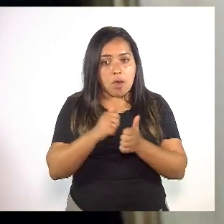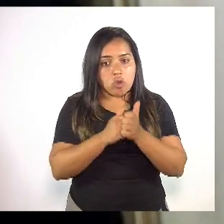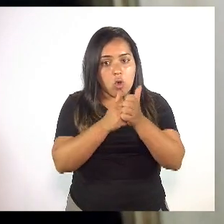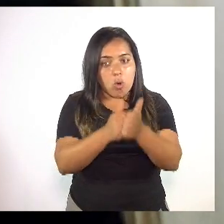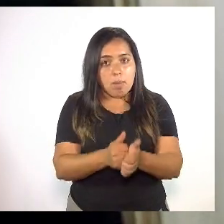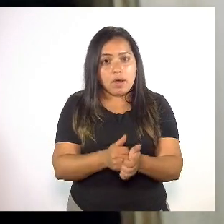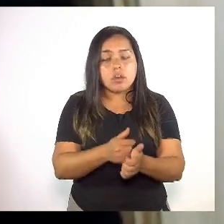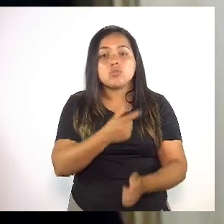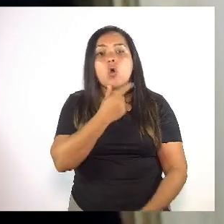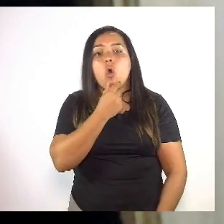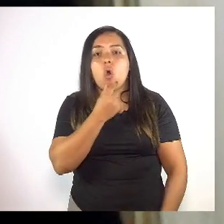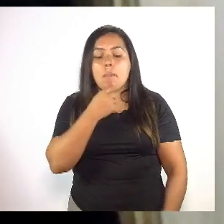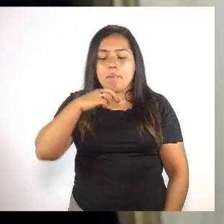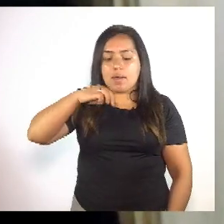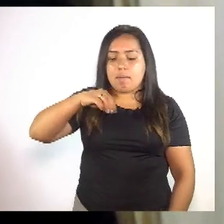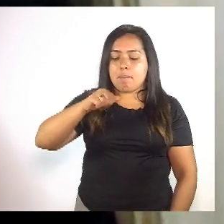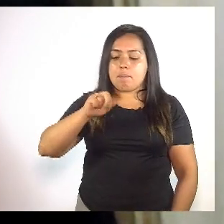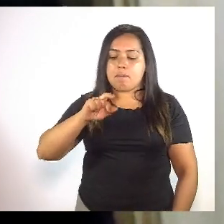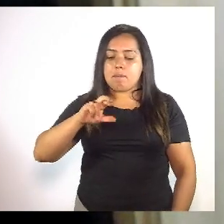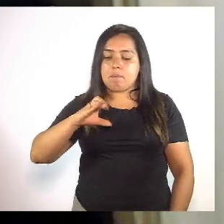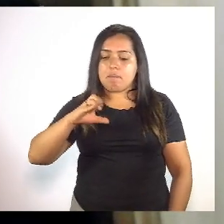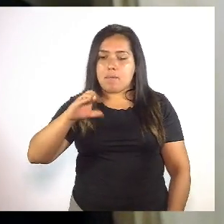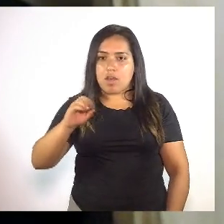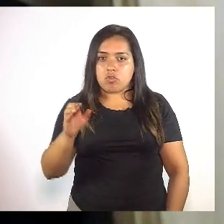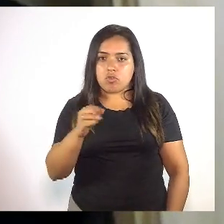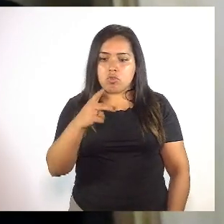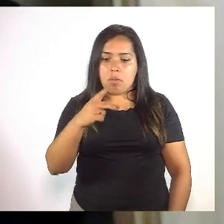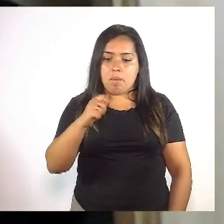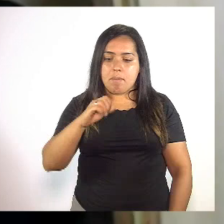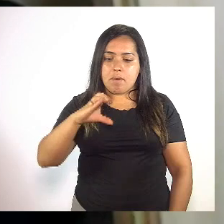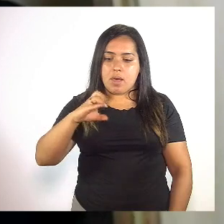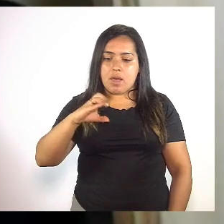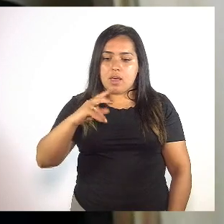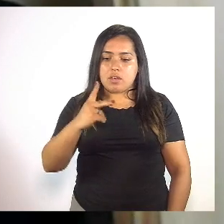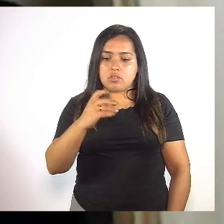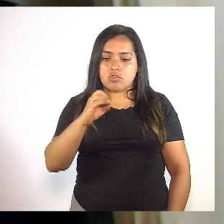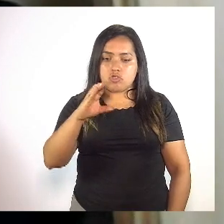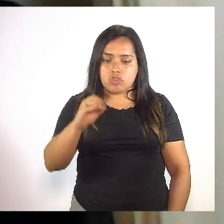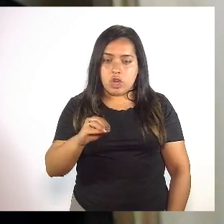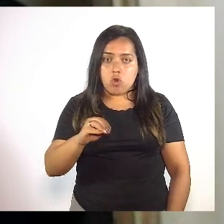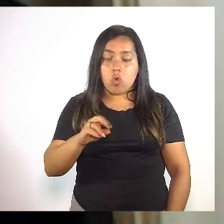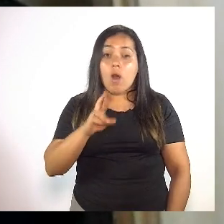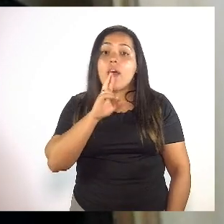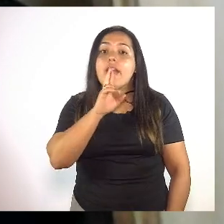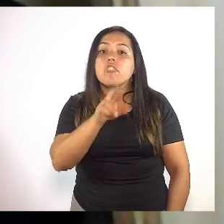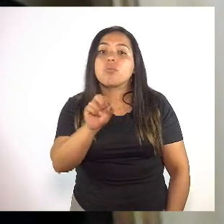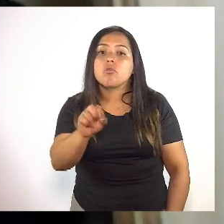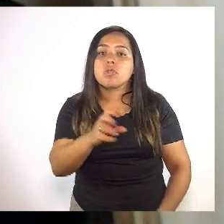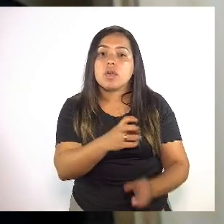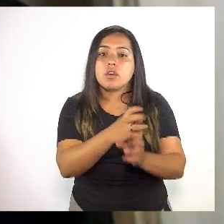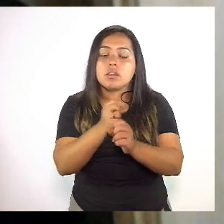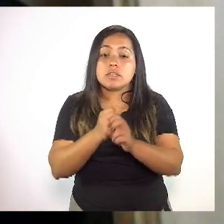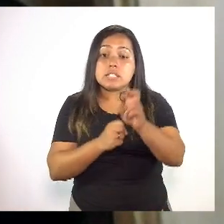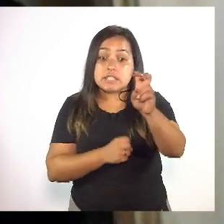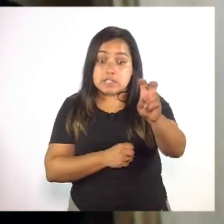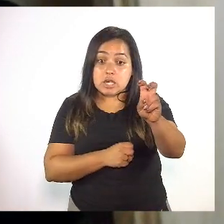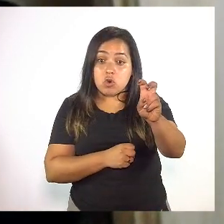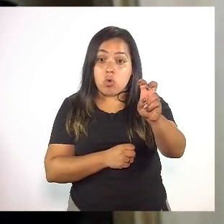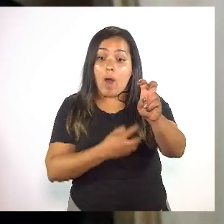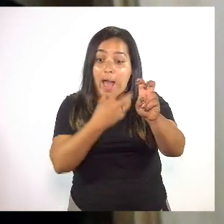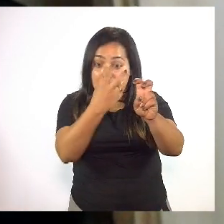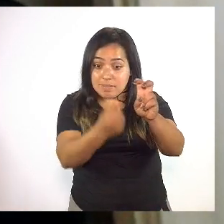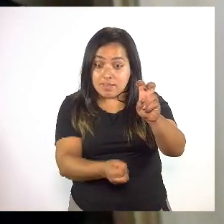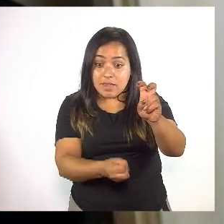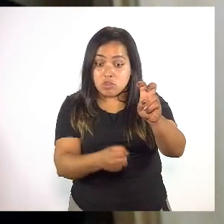Márcio Pacheco e proclamando o resultado, que foram 5 votos